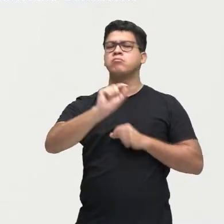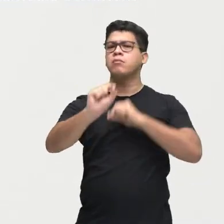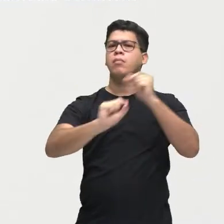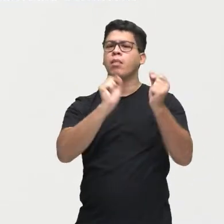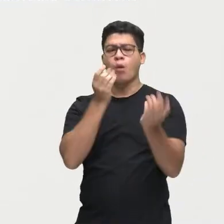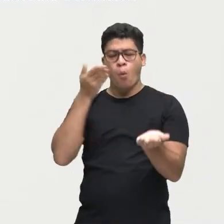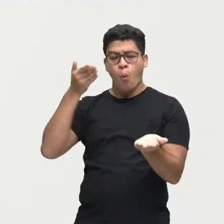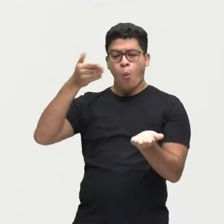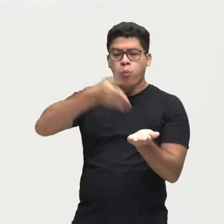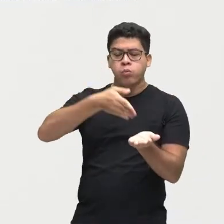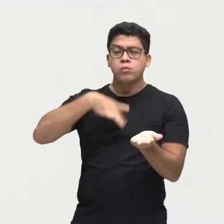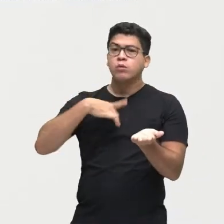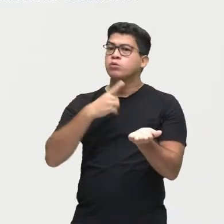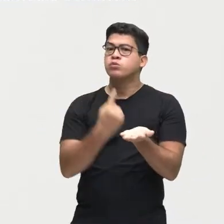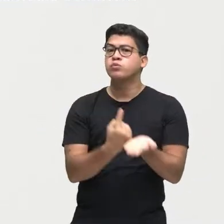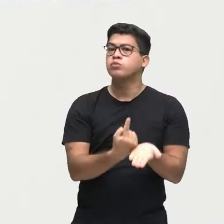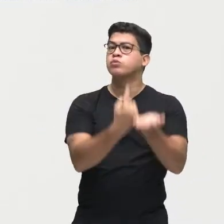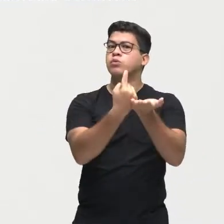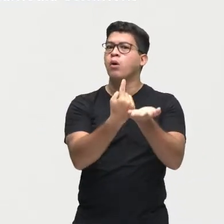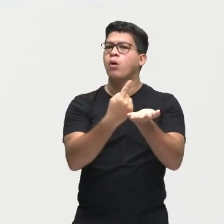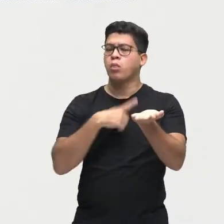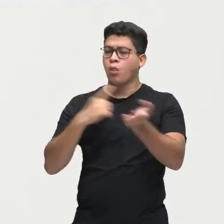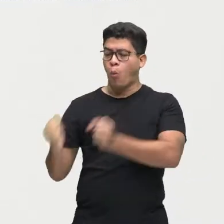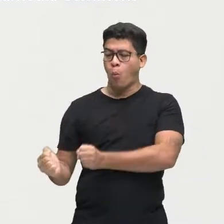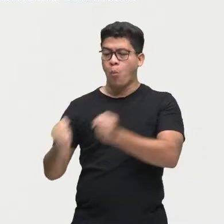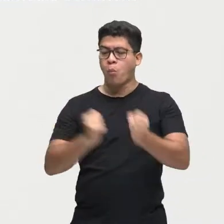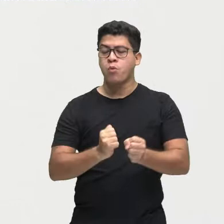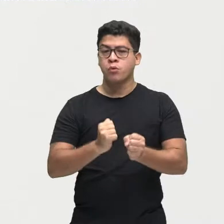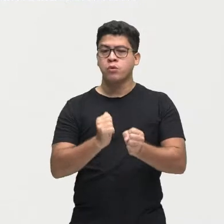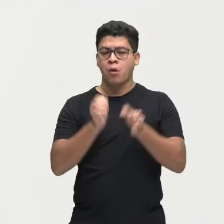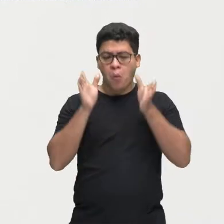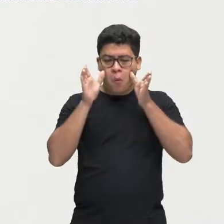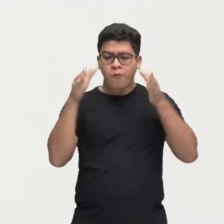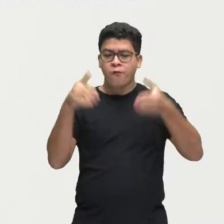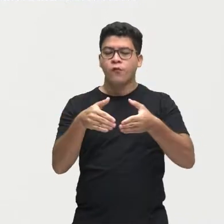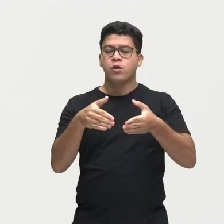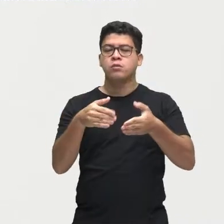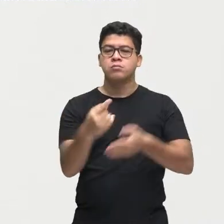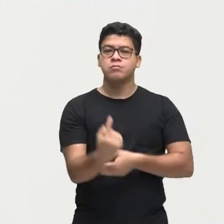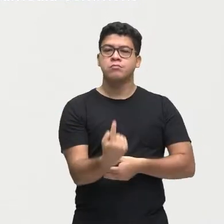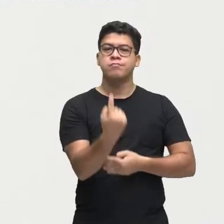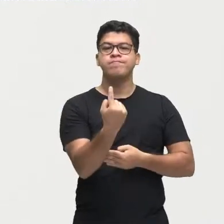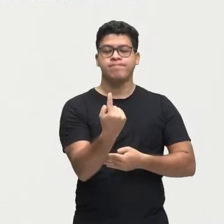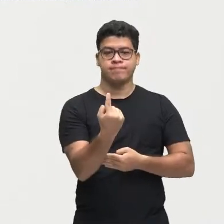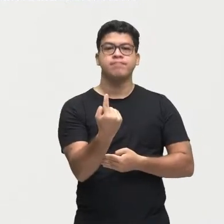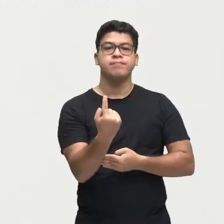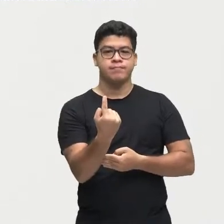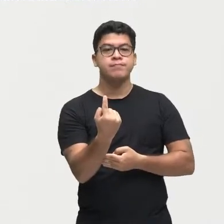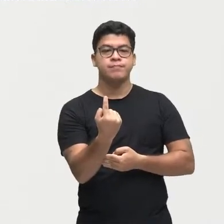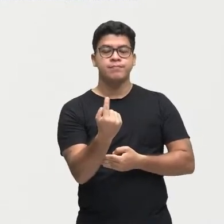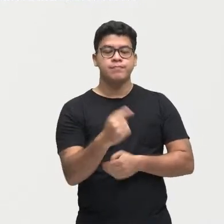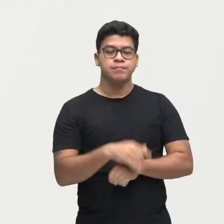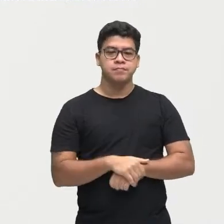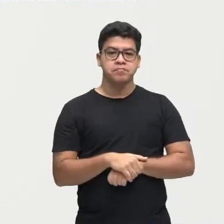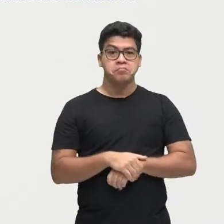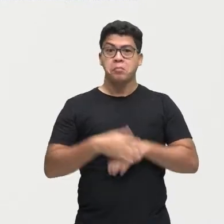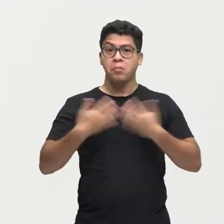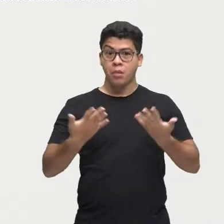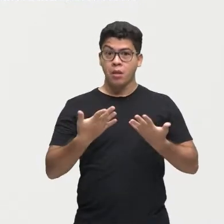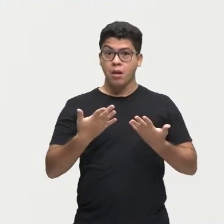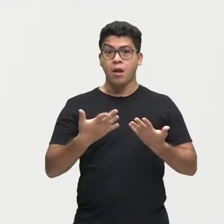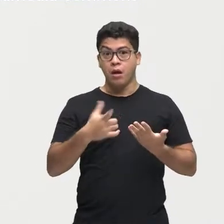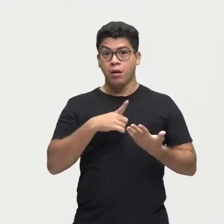ali nas suas mãos. Então, está centralizado em um único governante. Então, não esqueçam,